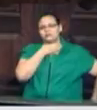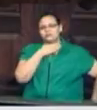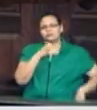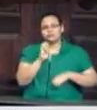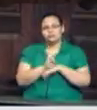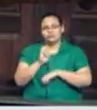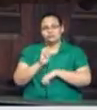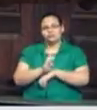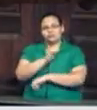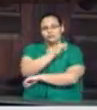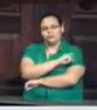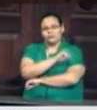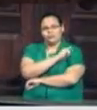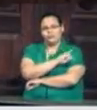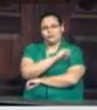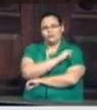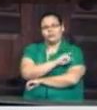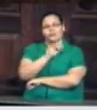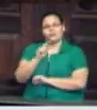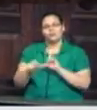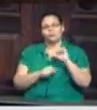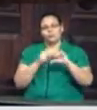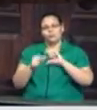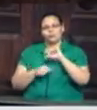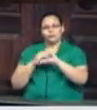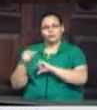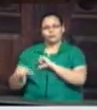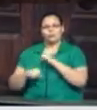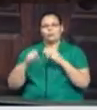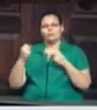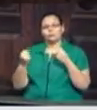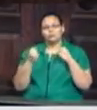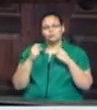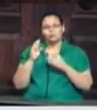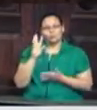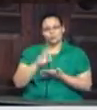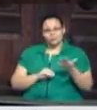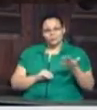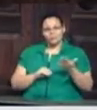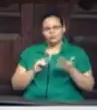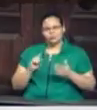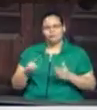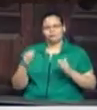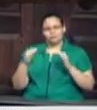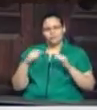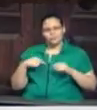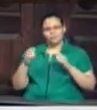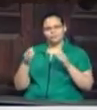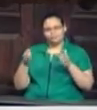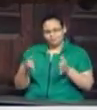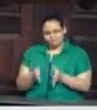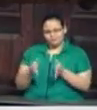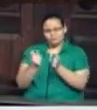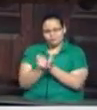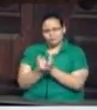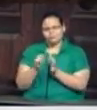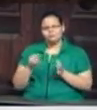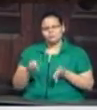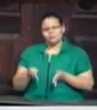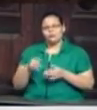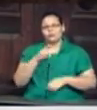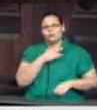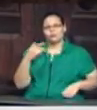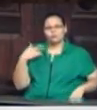Janeiro foi a mudança no modelo de gestão na área da saúde, onde foi implantada o modelo